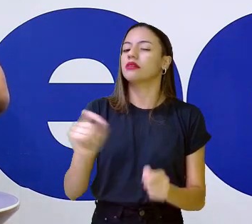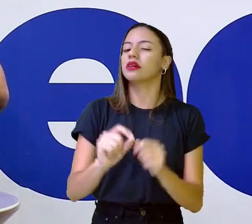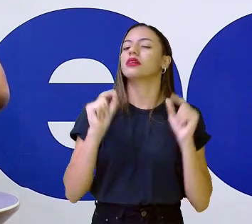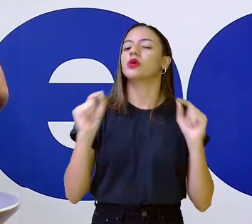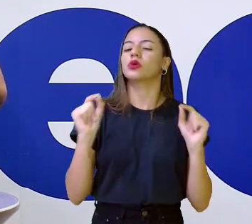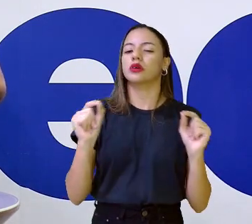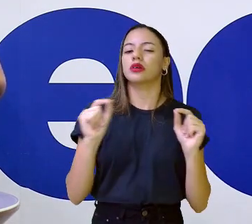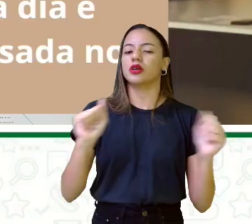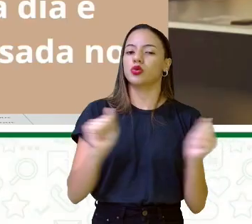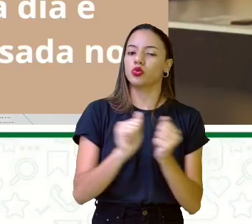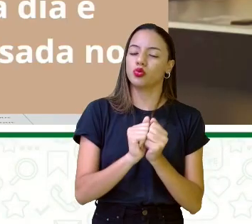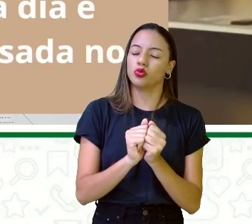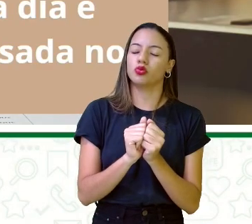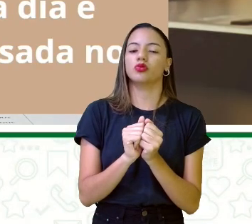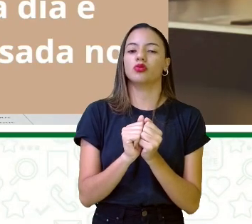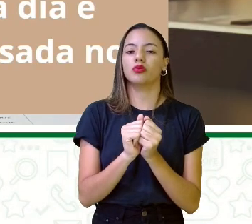junto